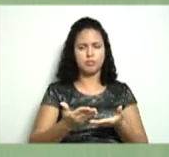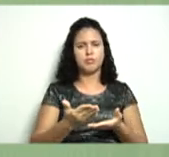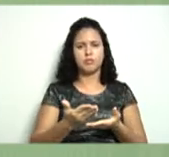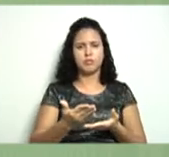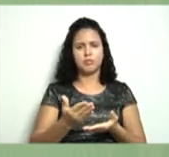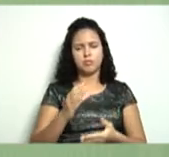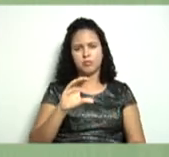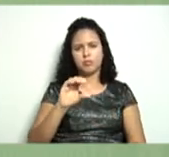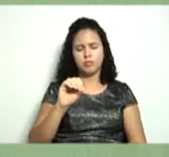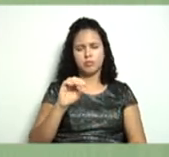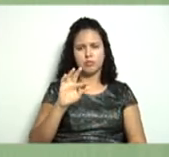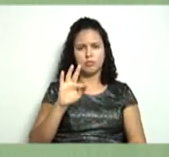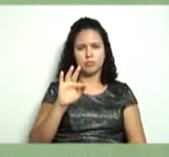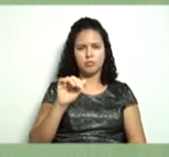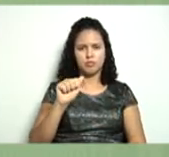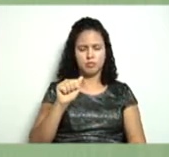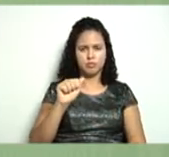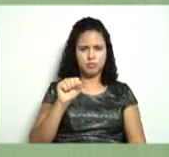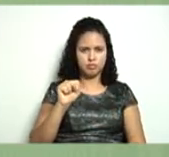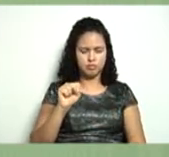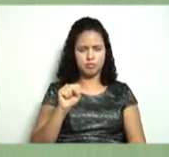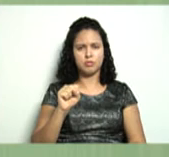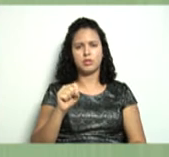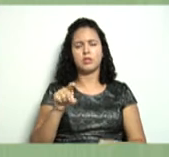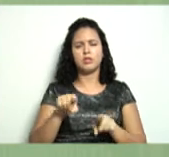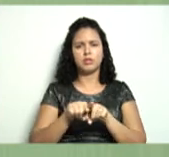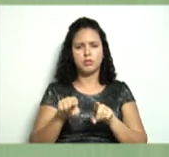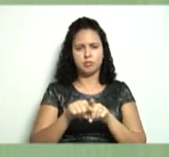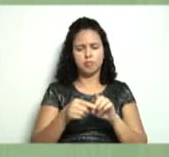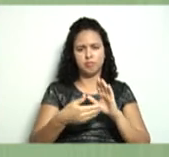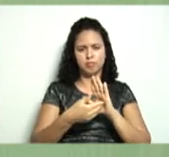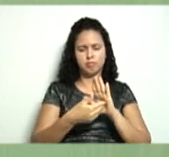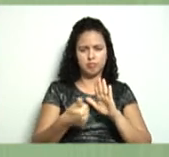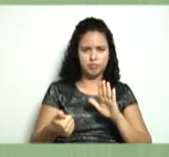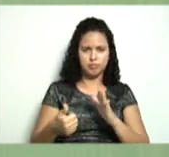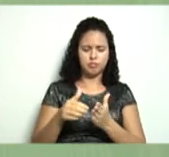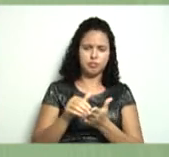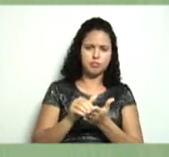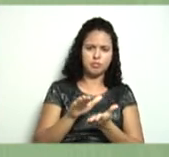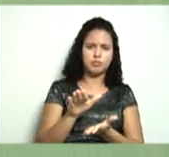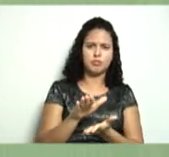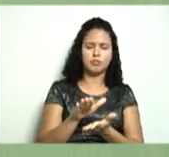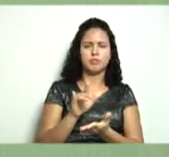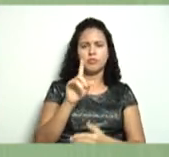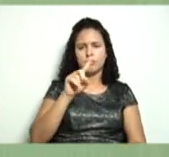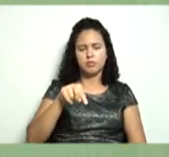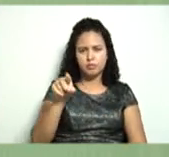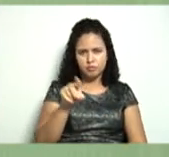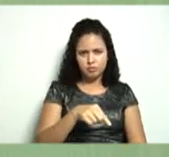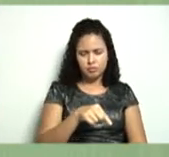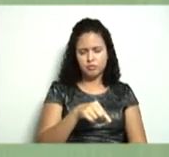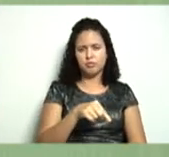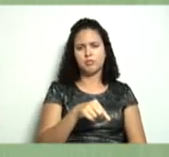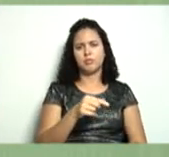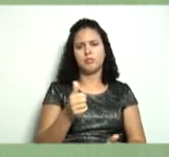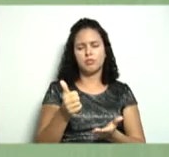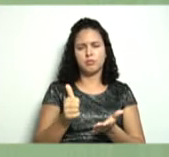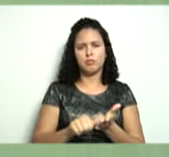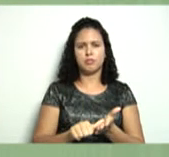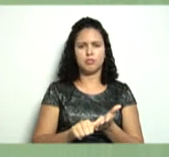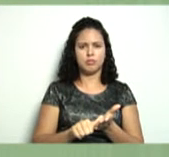cotas partes, bem como as condições de sua retirada nos casos de demissão, eliminação ou exclusão do